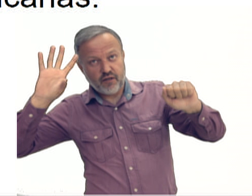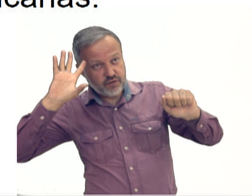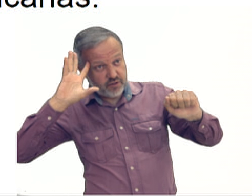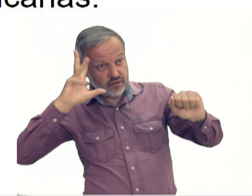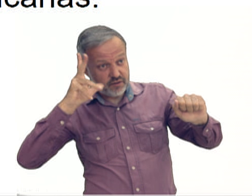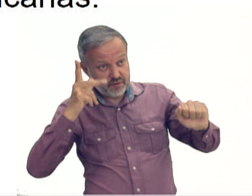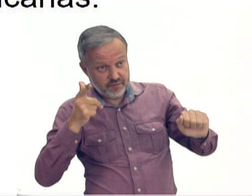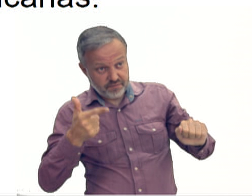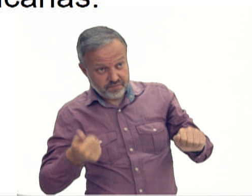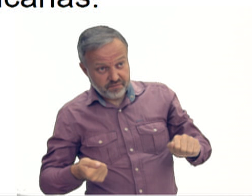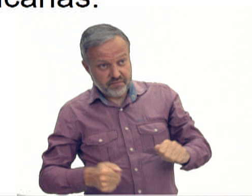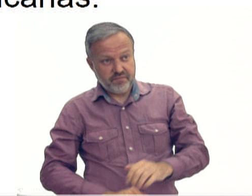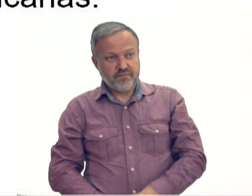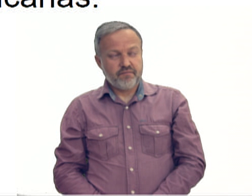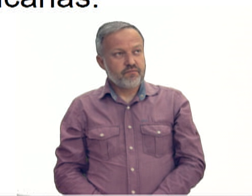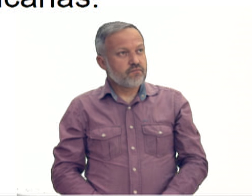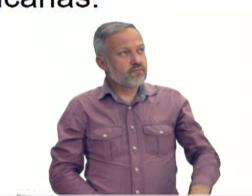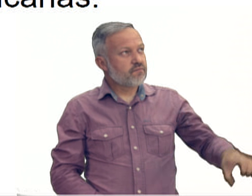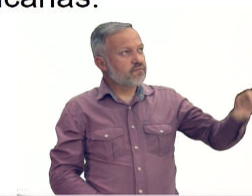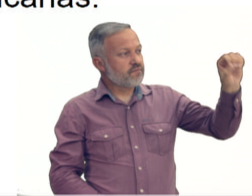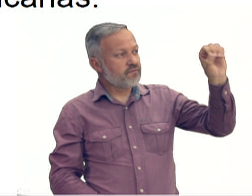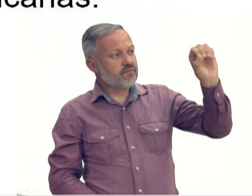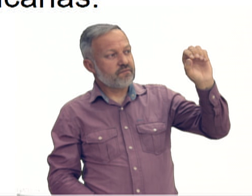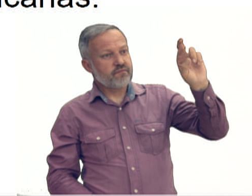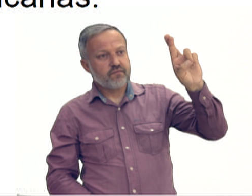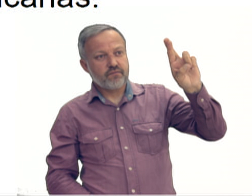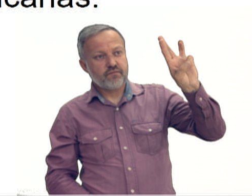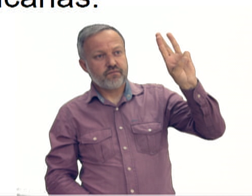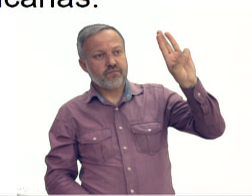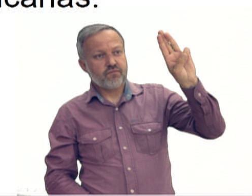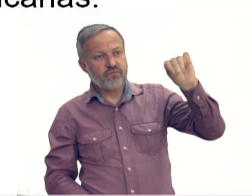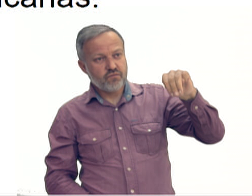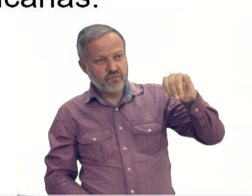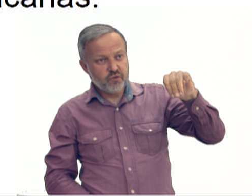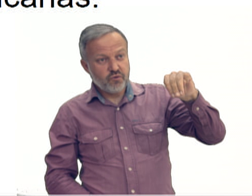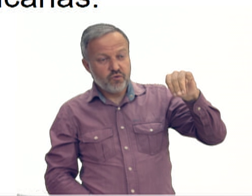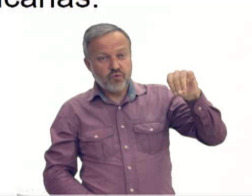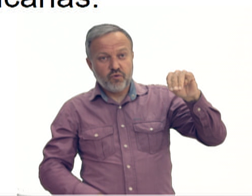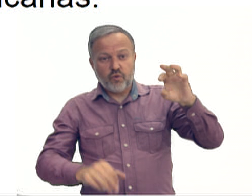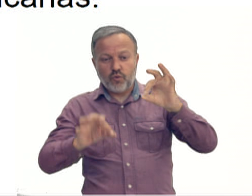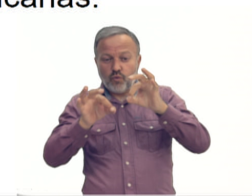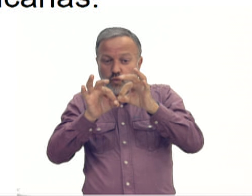Orum, o espaço infinito. Vocês vão perceber essas palavrinhas ao longo do texto.